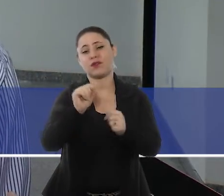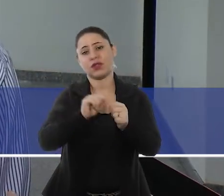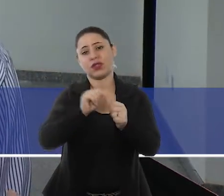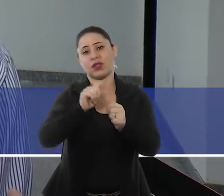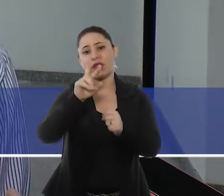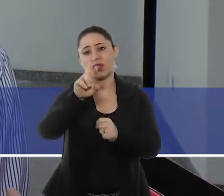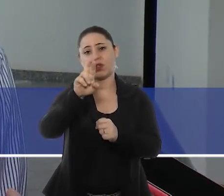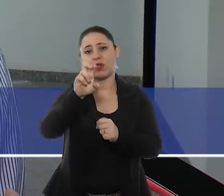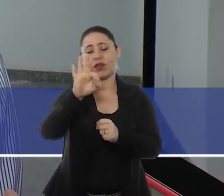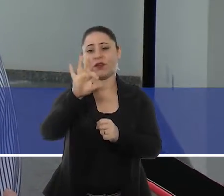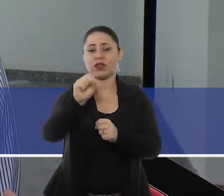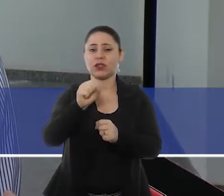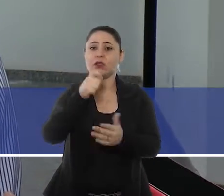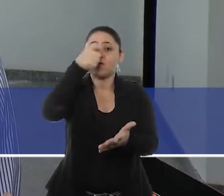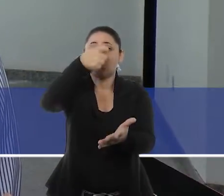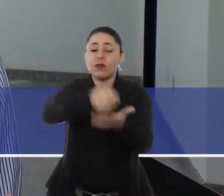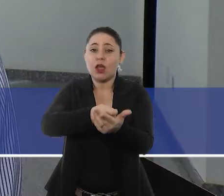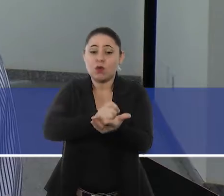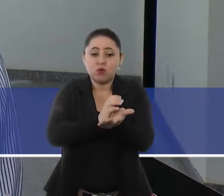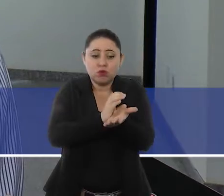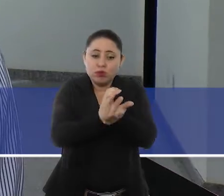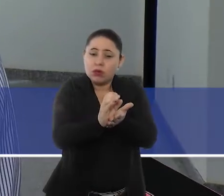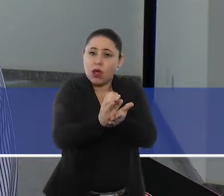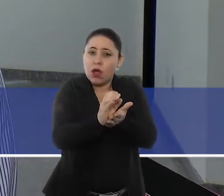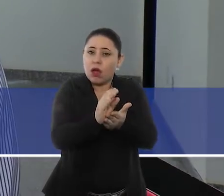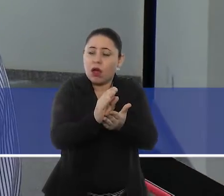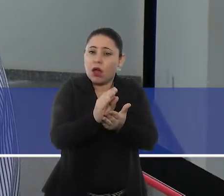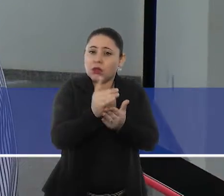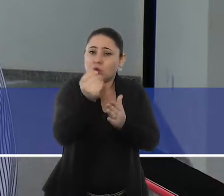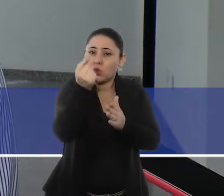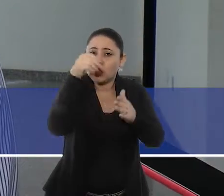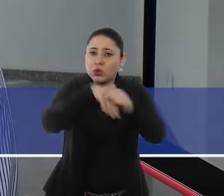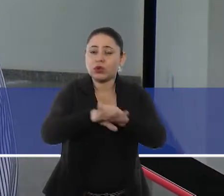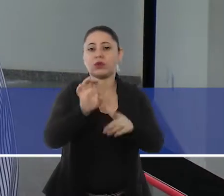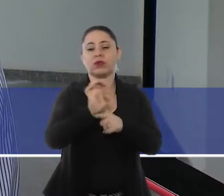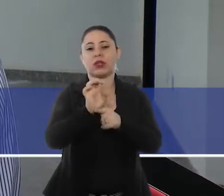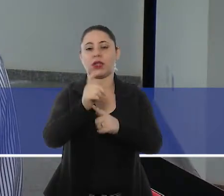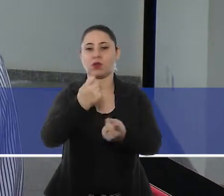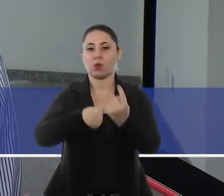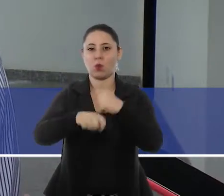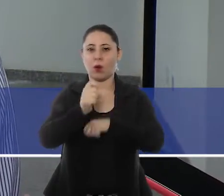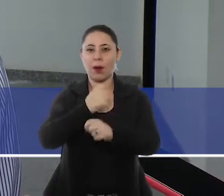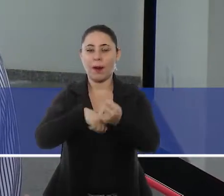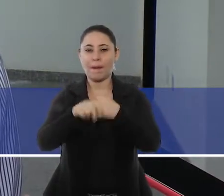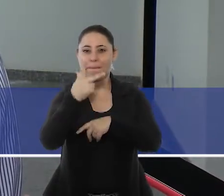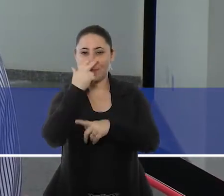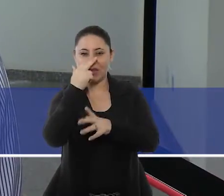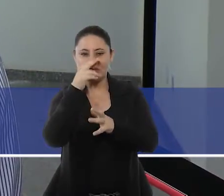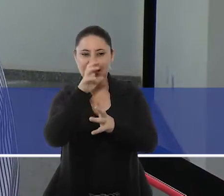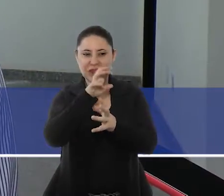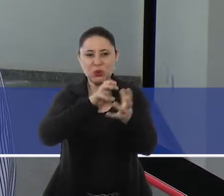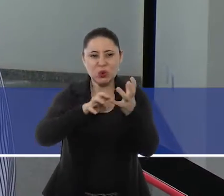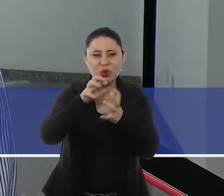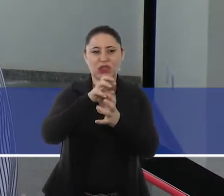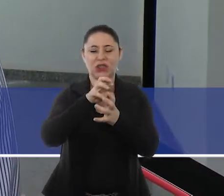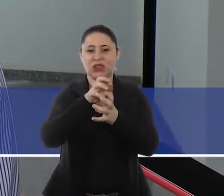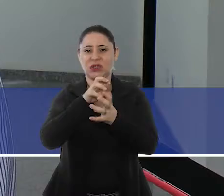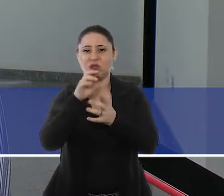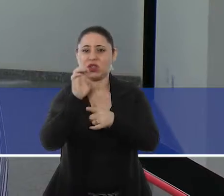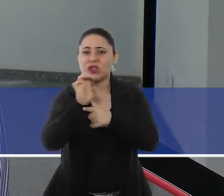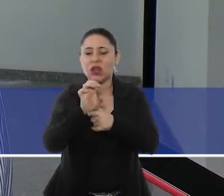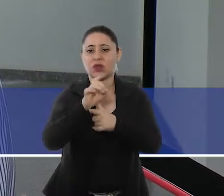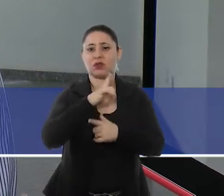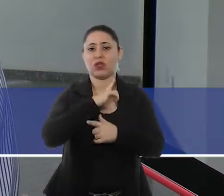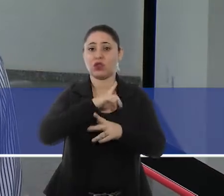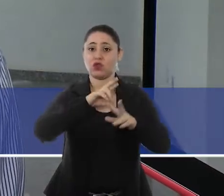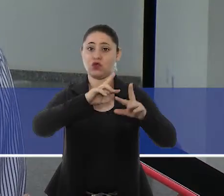Estado, pedíamos para que ele fizesse esse refis e eu acho que vai reforçar o caixa do Estado no momento em que nós estamos administrando, no fio